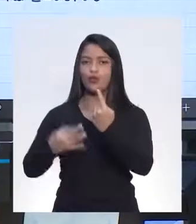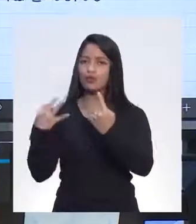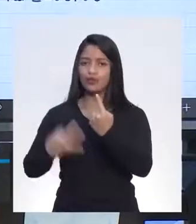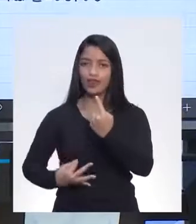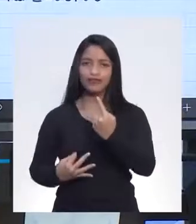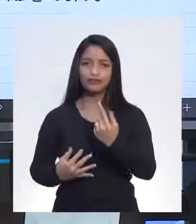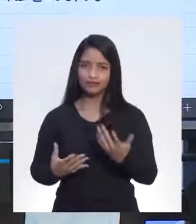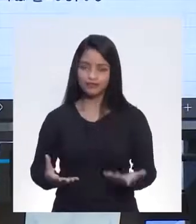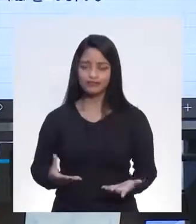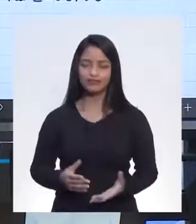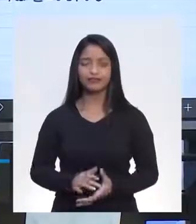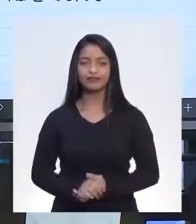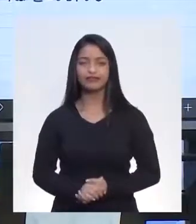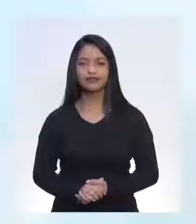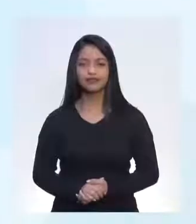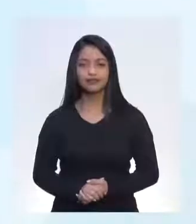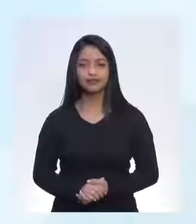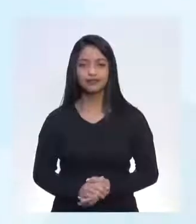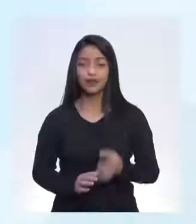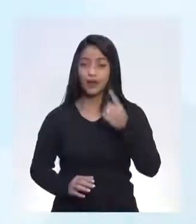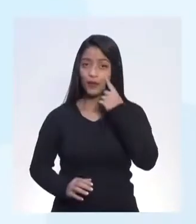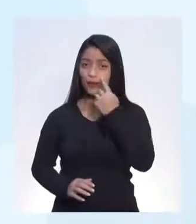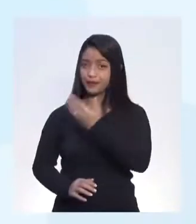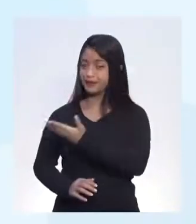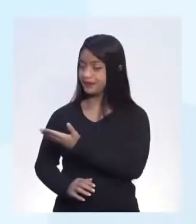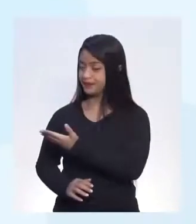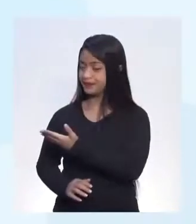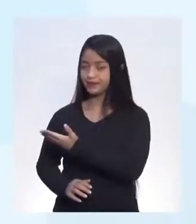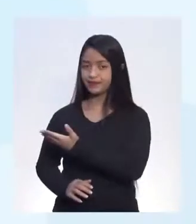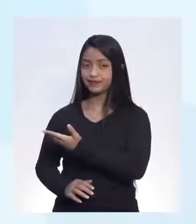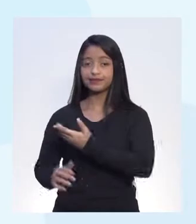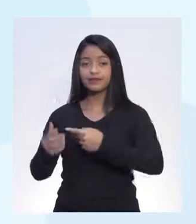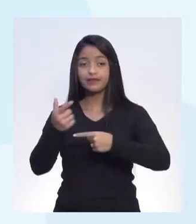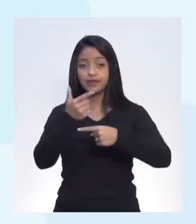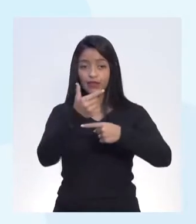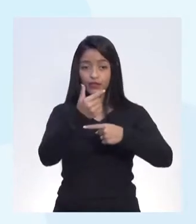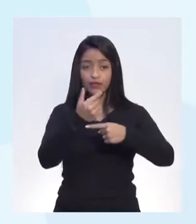lá o que acontece. 12 20avos de